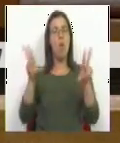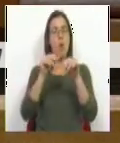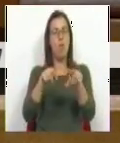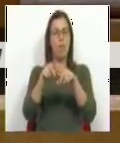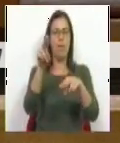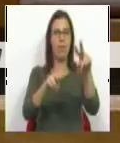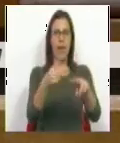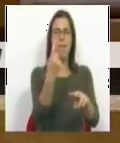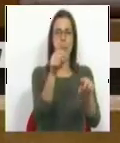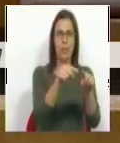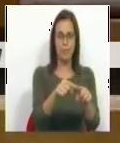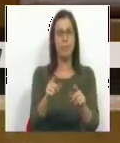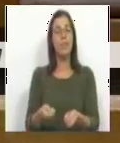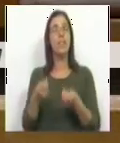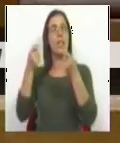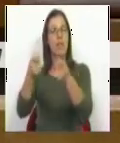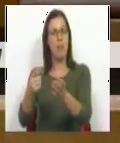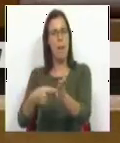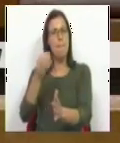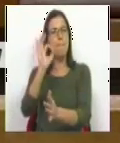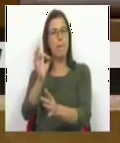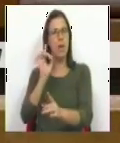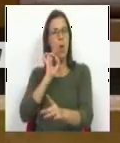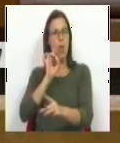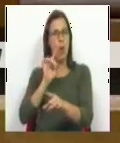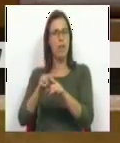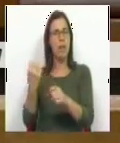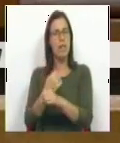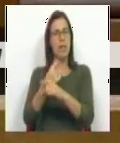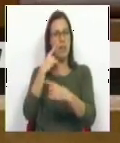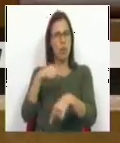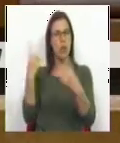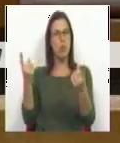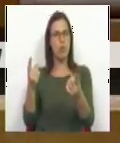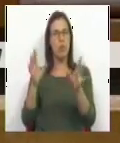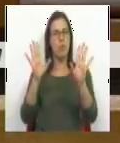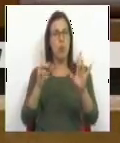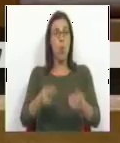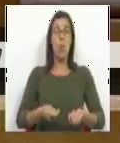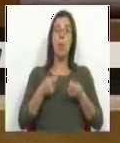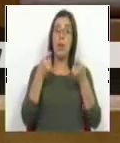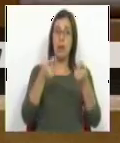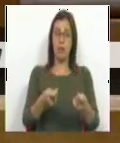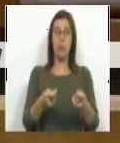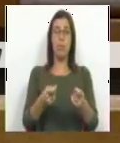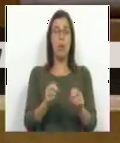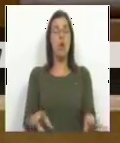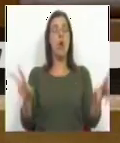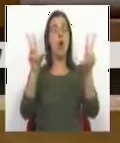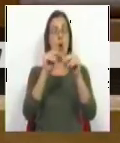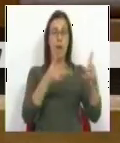política fiscal. Falta o investimento necessário à qualificação dos serviços públicos e a um investimento para uma